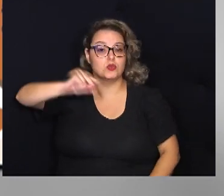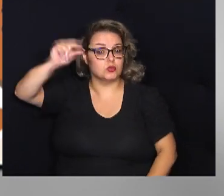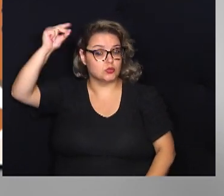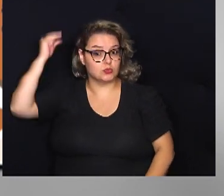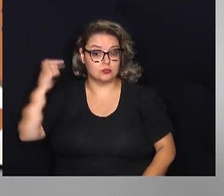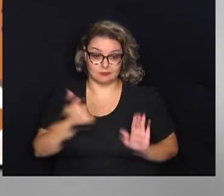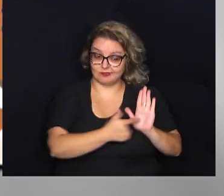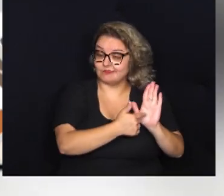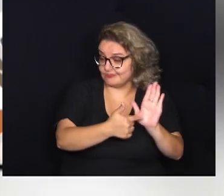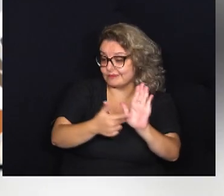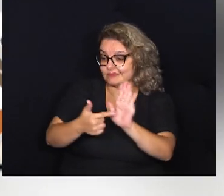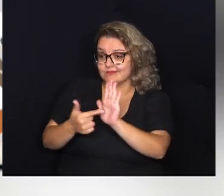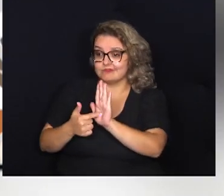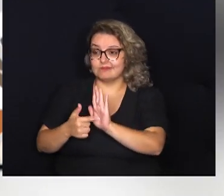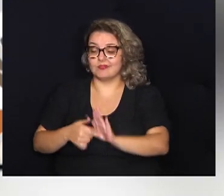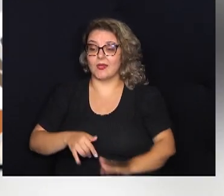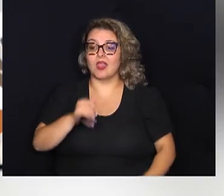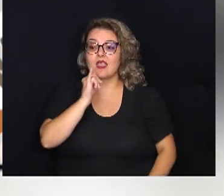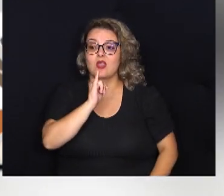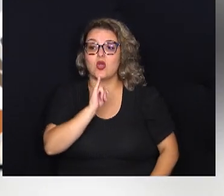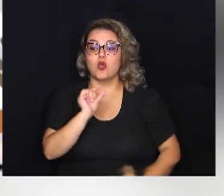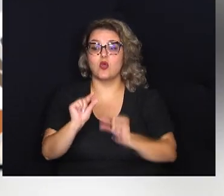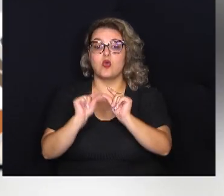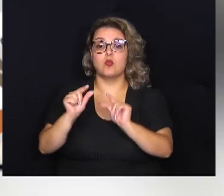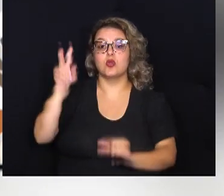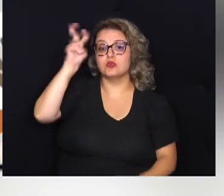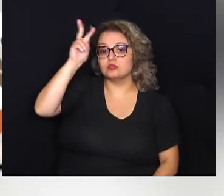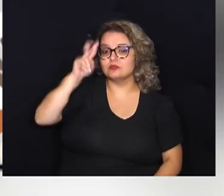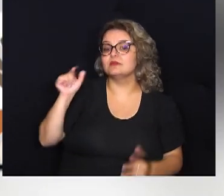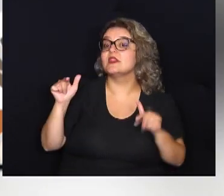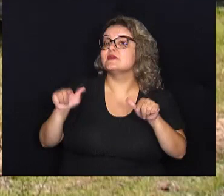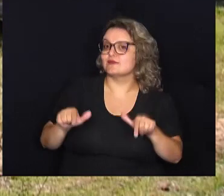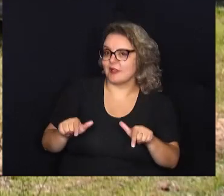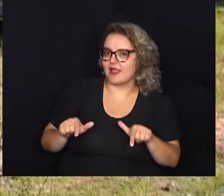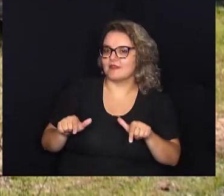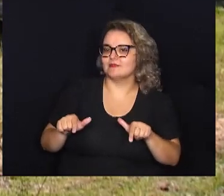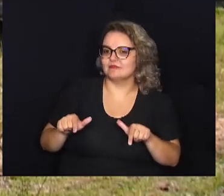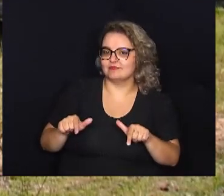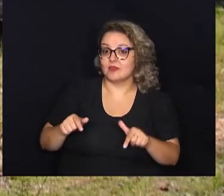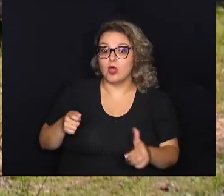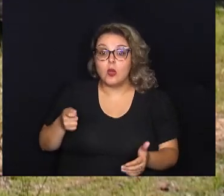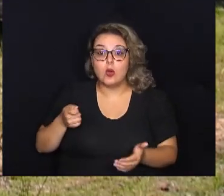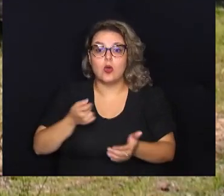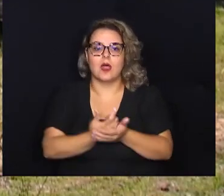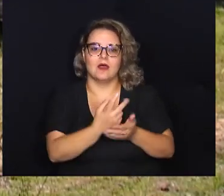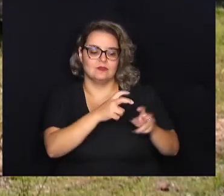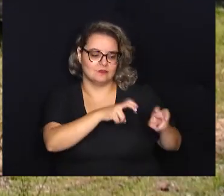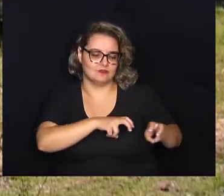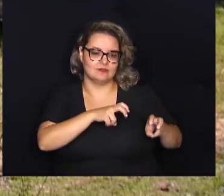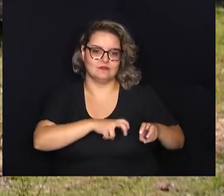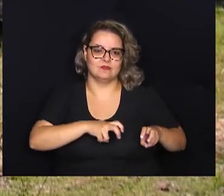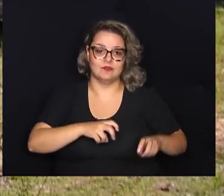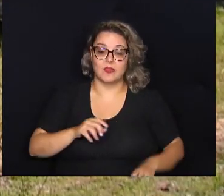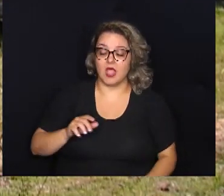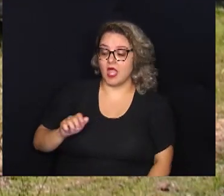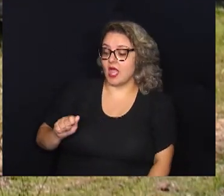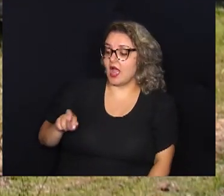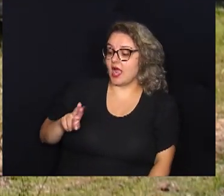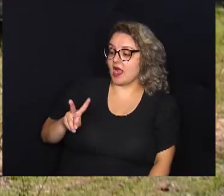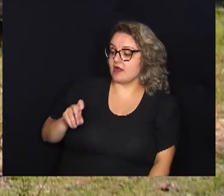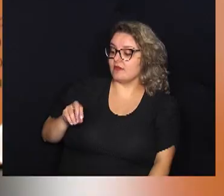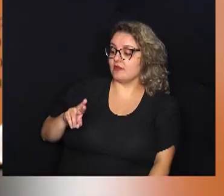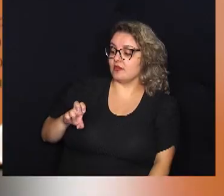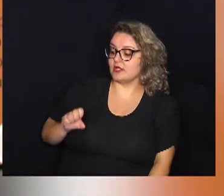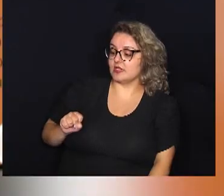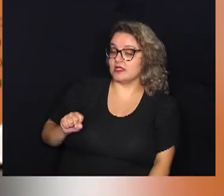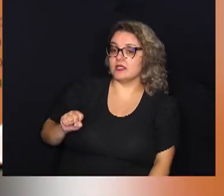exposição e que contam um pouco da história deste espaço, com a compra da chácara Árvore Grande por ex-combatentes